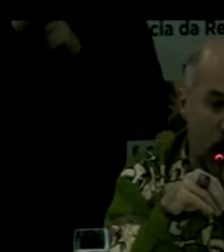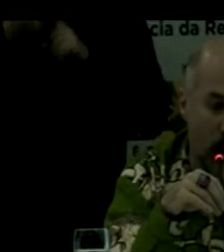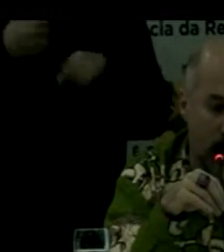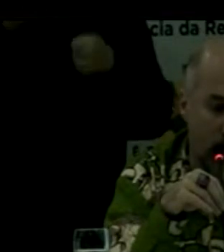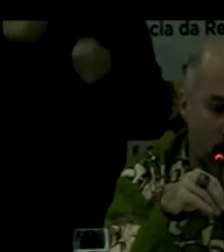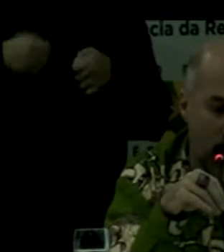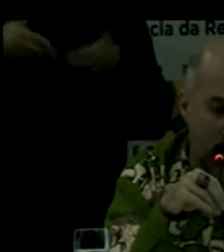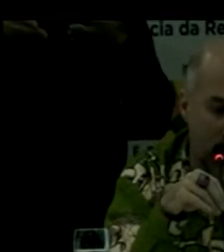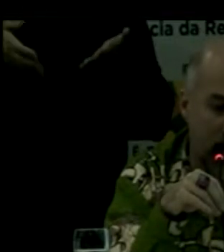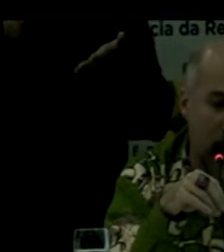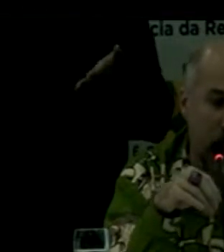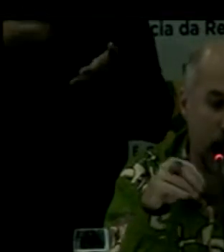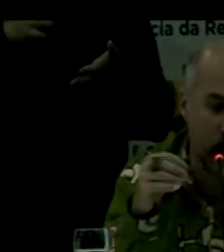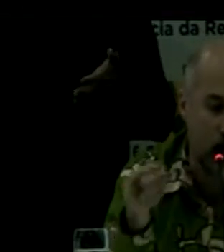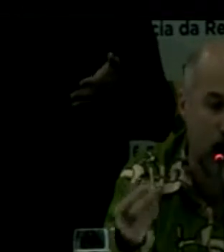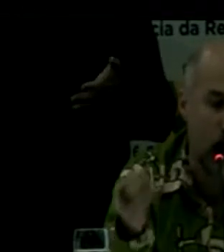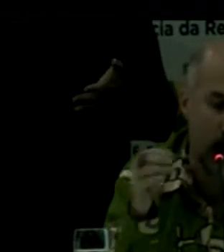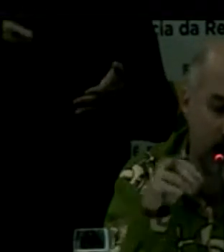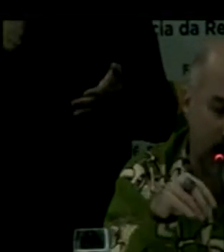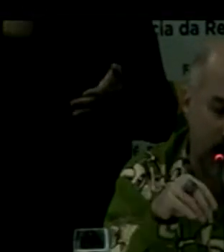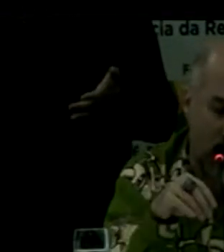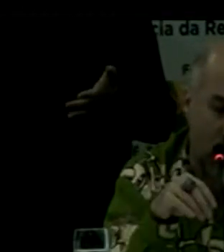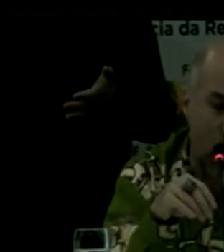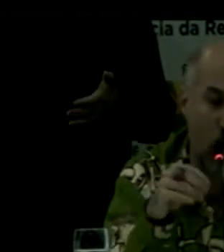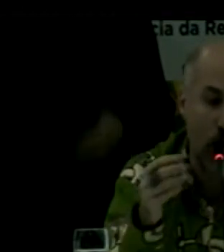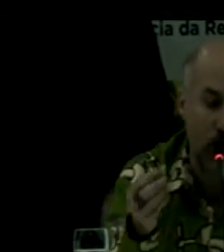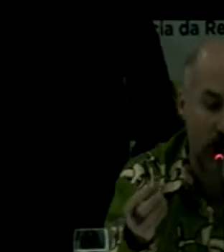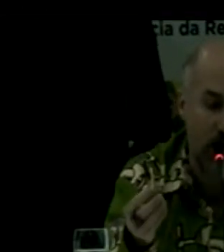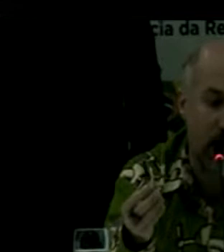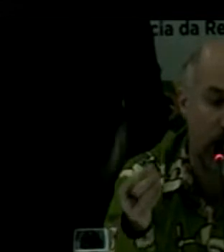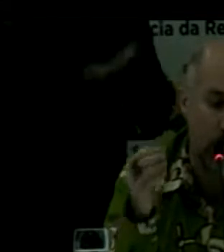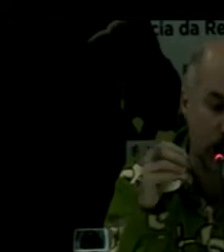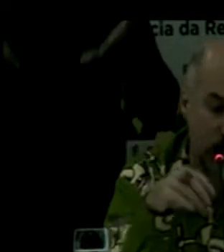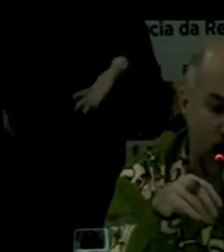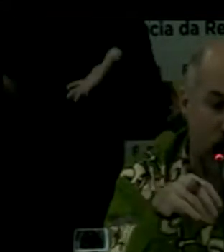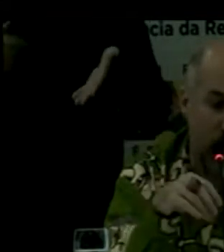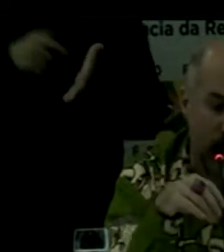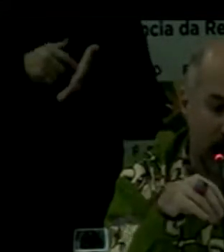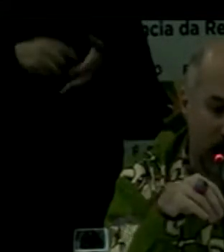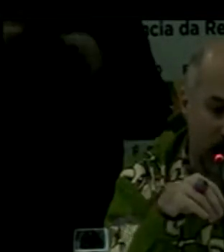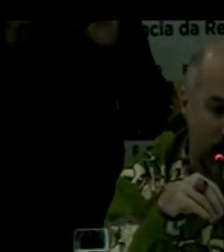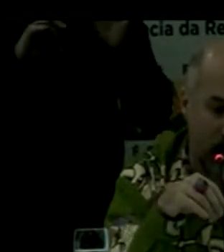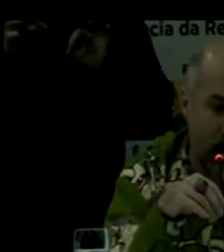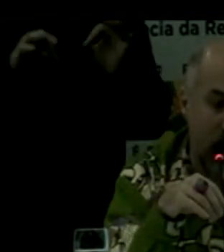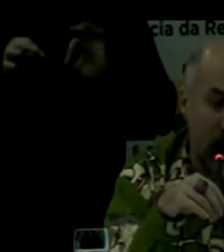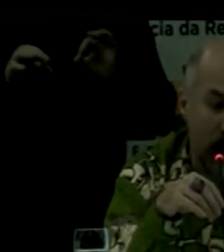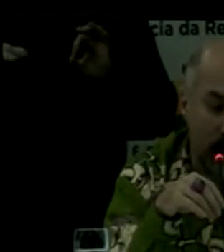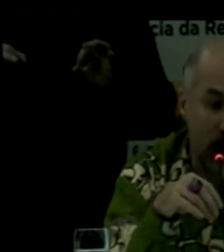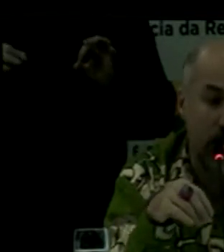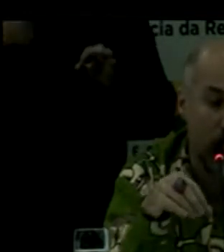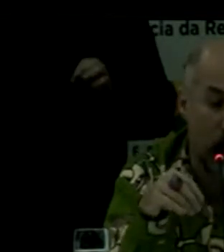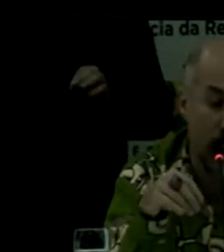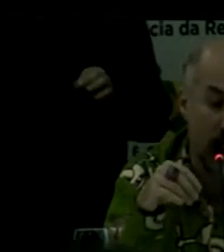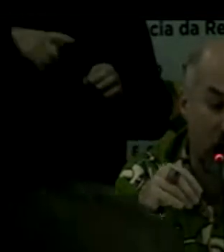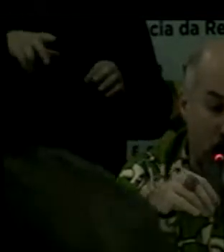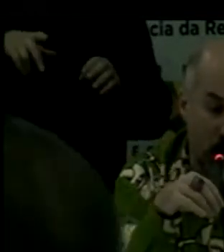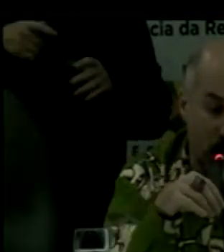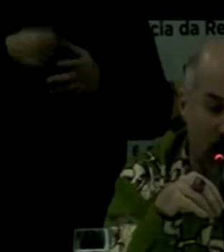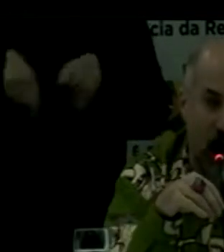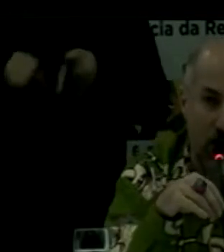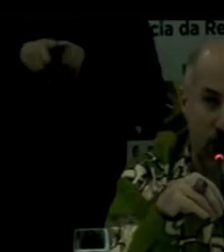abranger novas formas, virtual ou presencial, organizada ou individual e etc. E